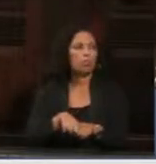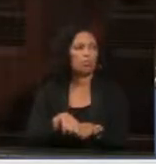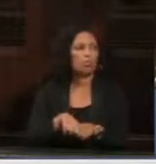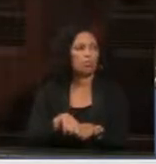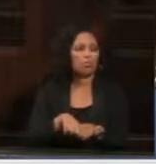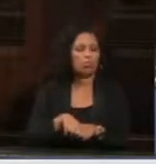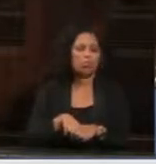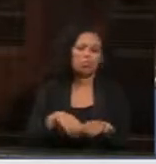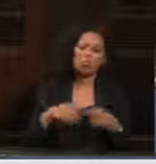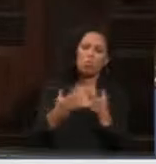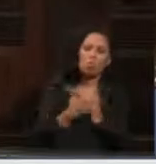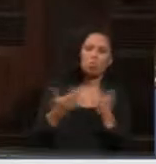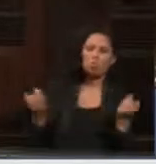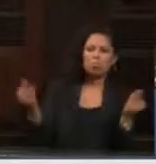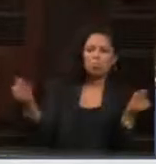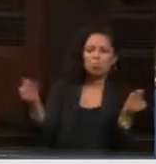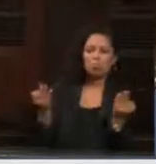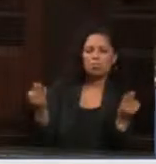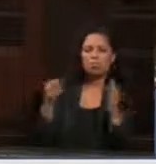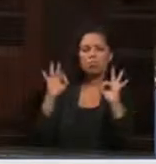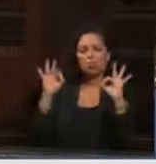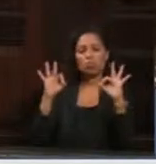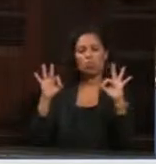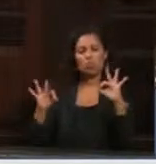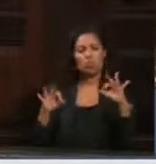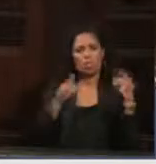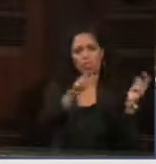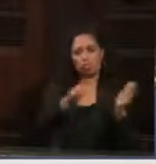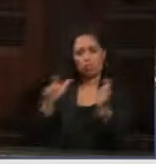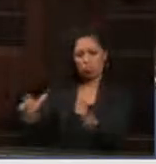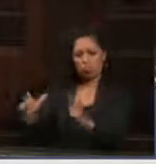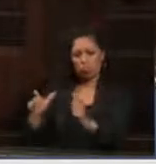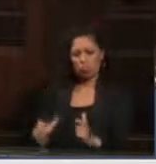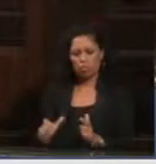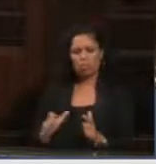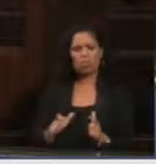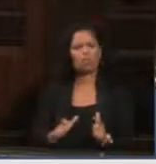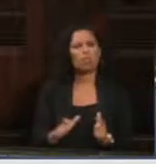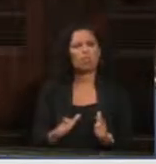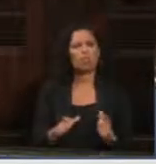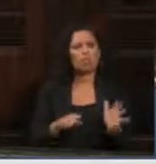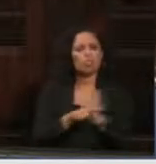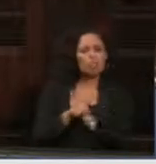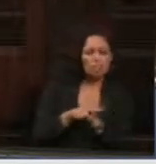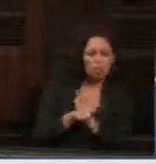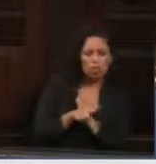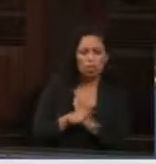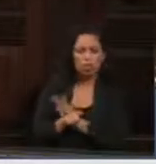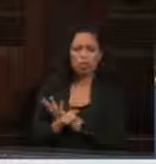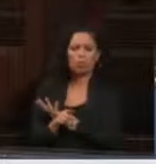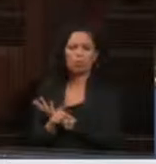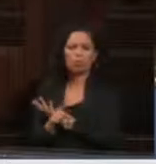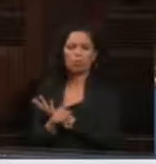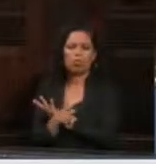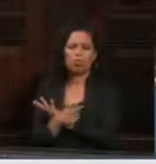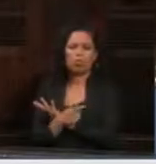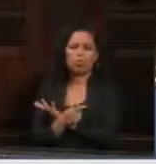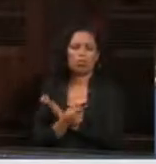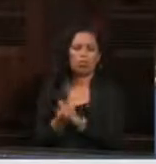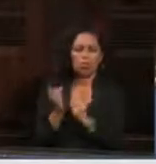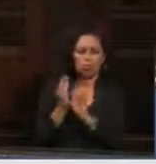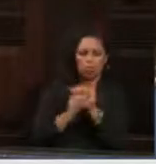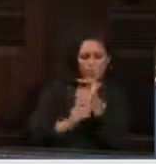exuberante eu diria de instituições de formação de pesquisa e de desenvolvimento tecnológico